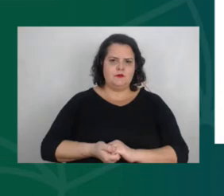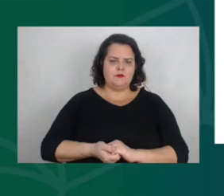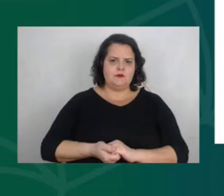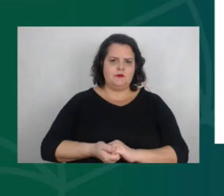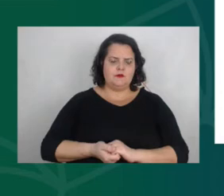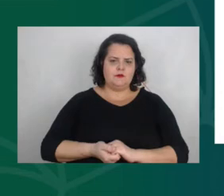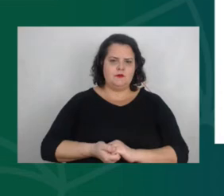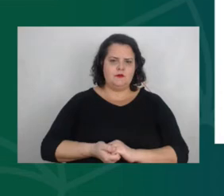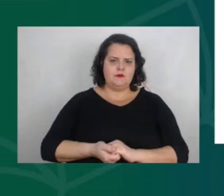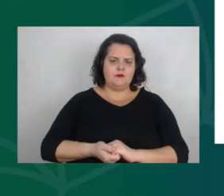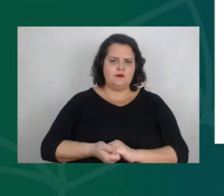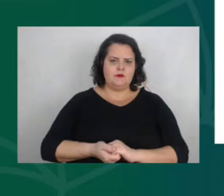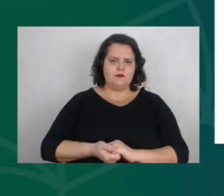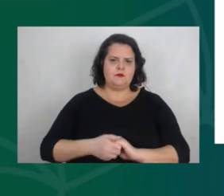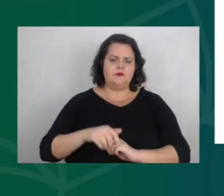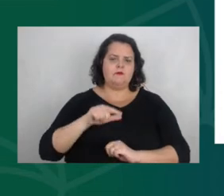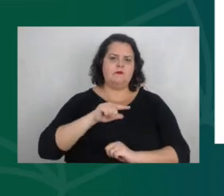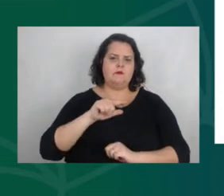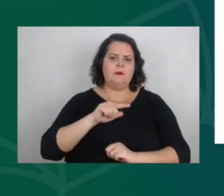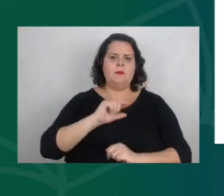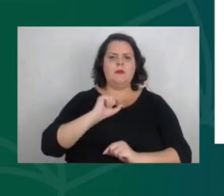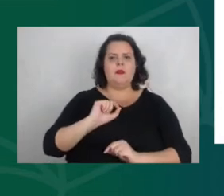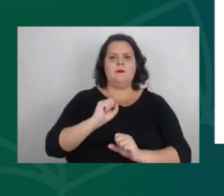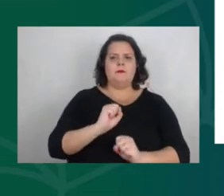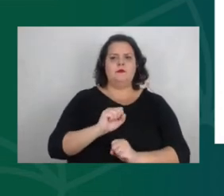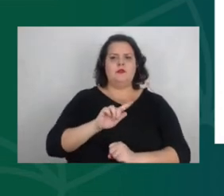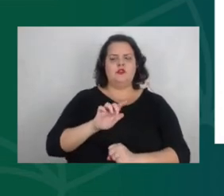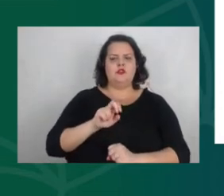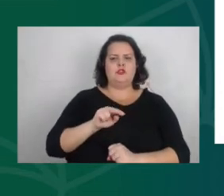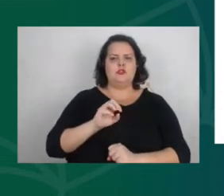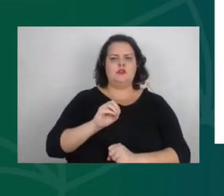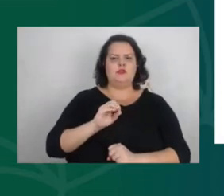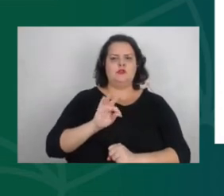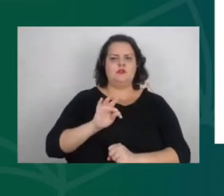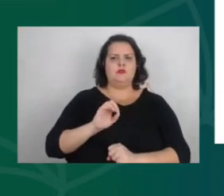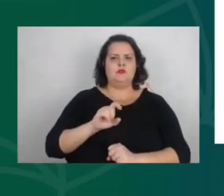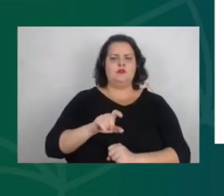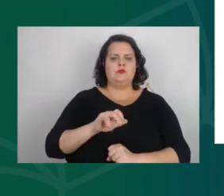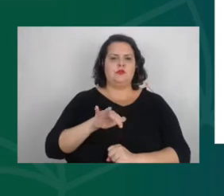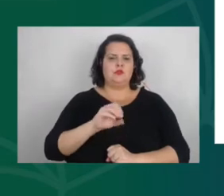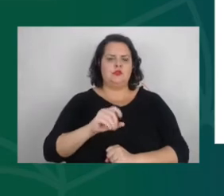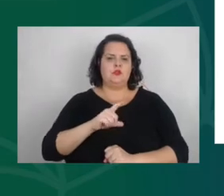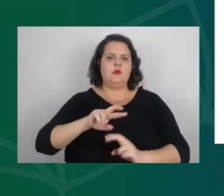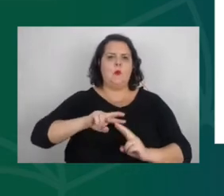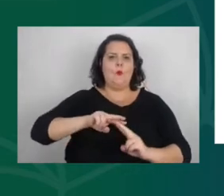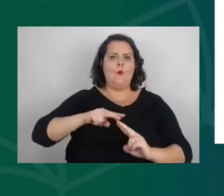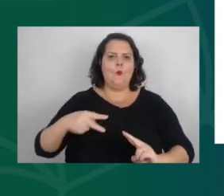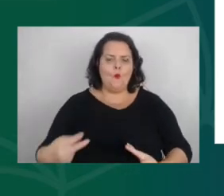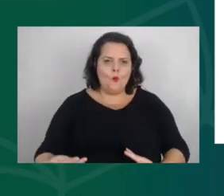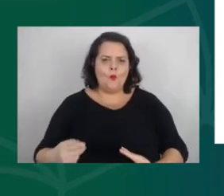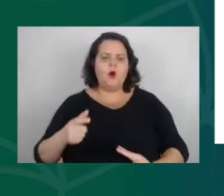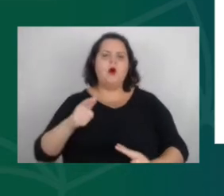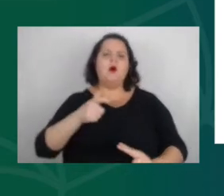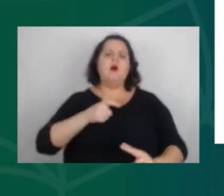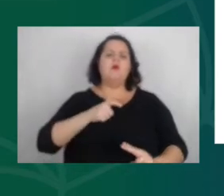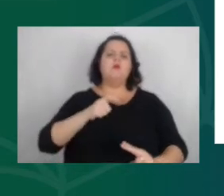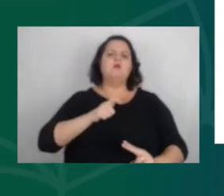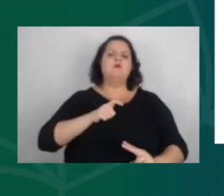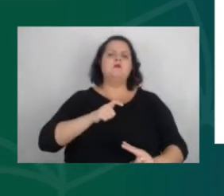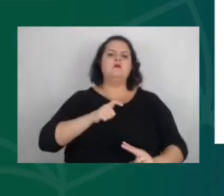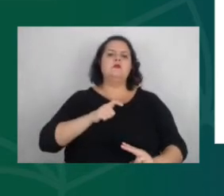dele, não sendo genotóxico, não causando mutação, ele altera a expressão de gene. Existe